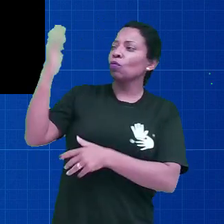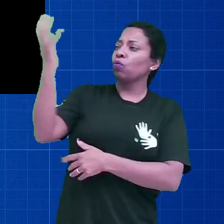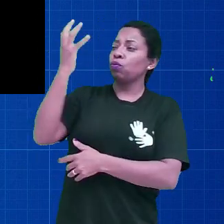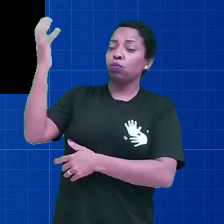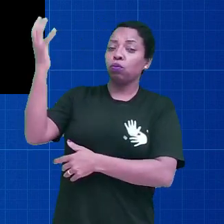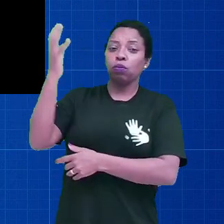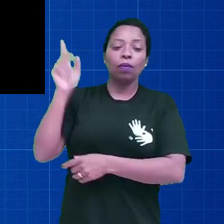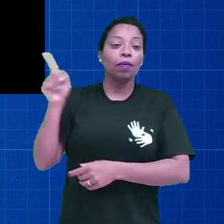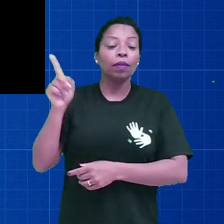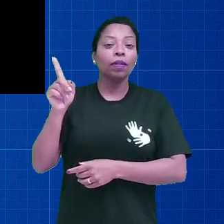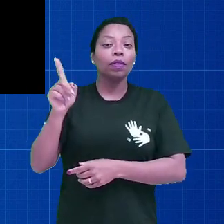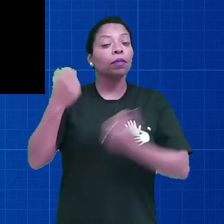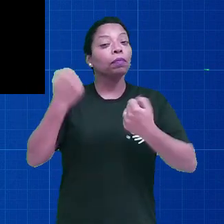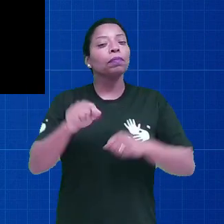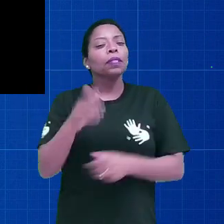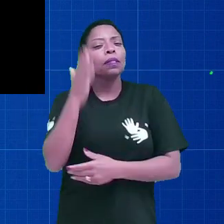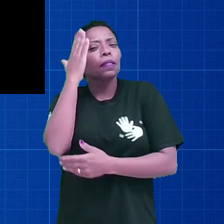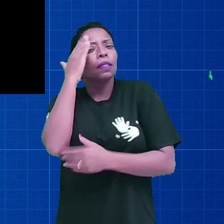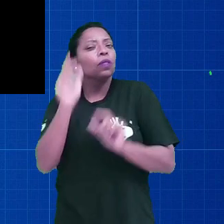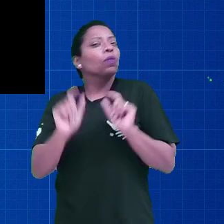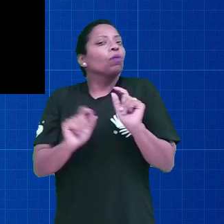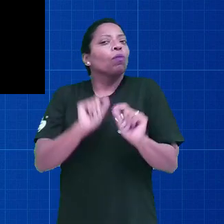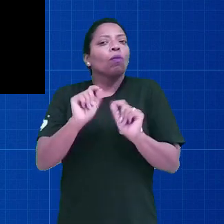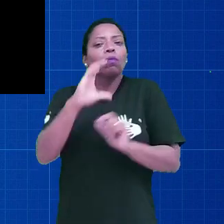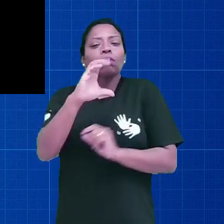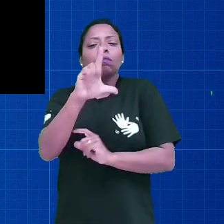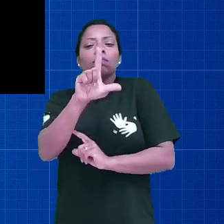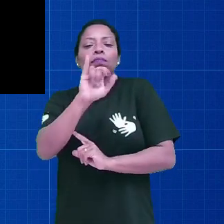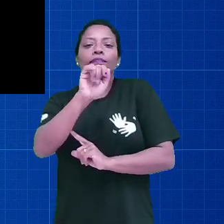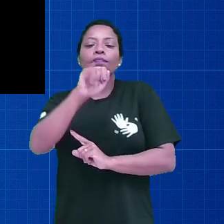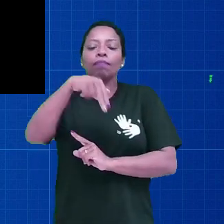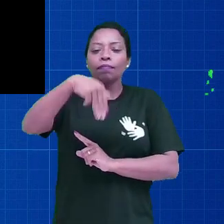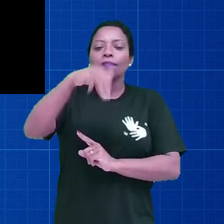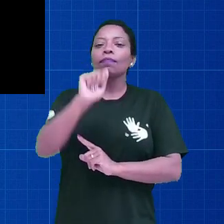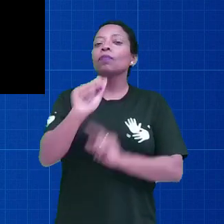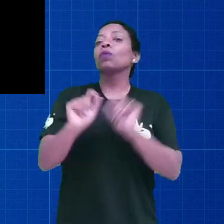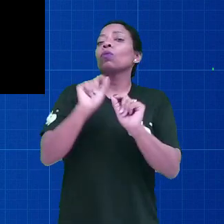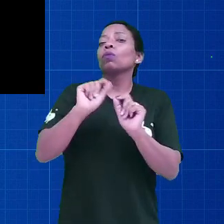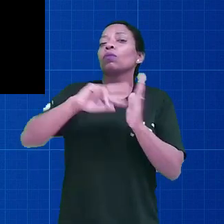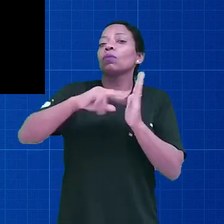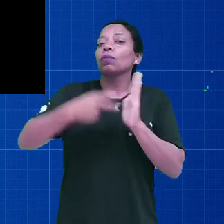clima, a gente precisa saber o que é o clima, e dentro disso, o que é a